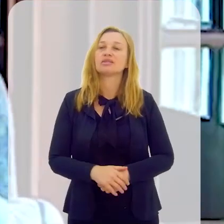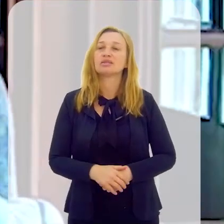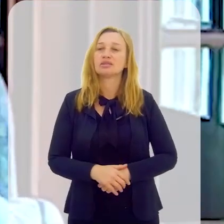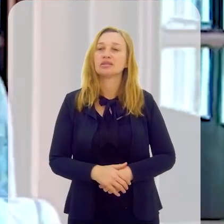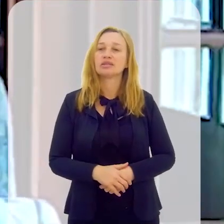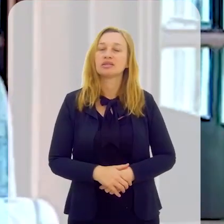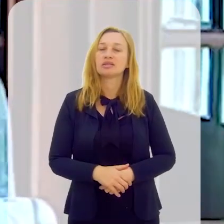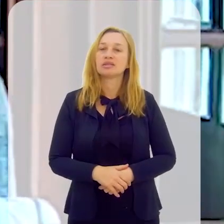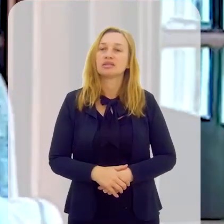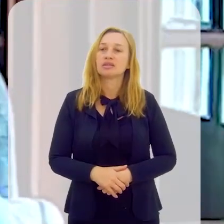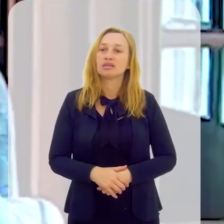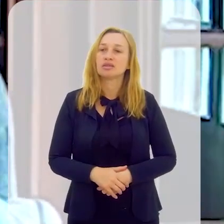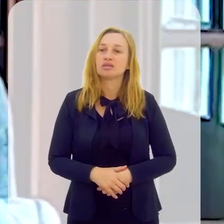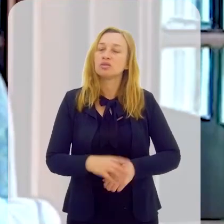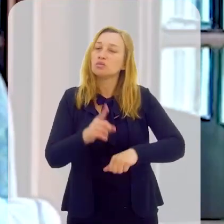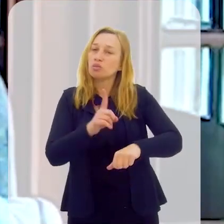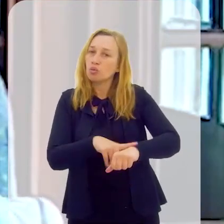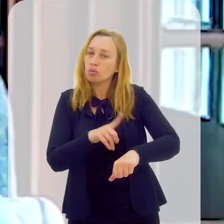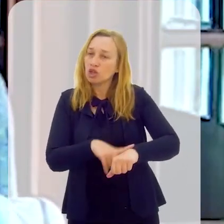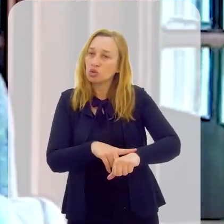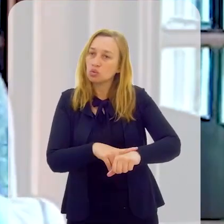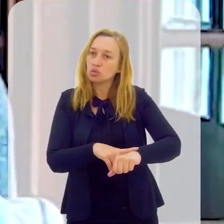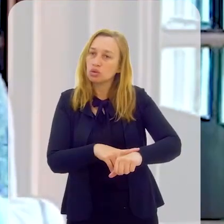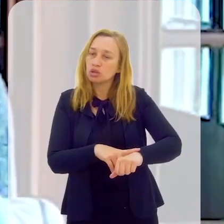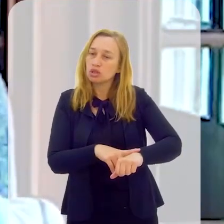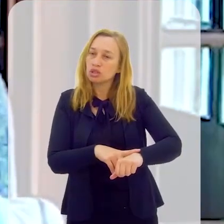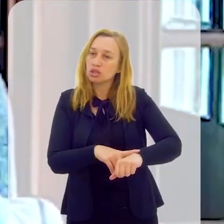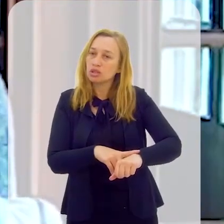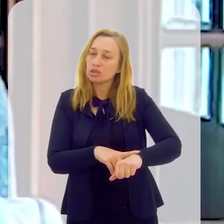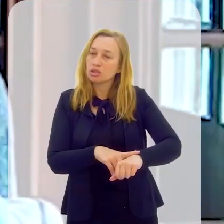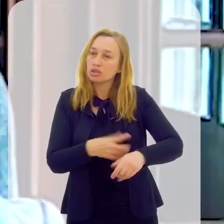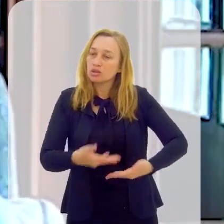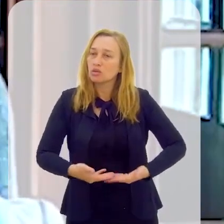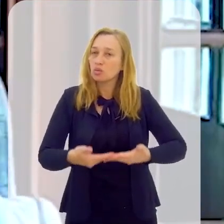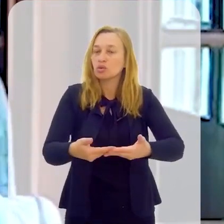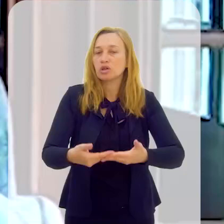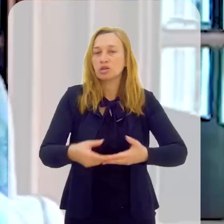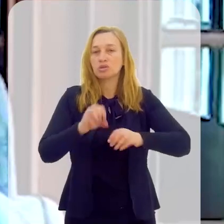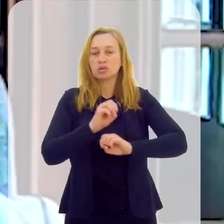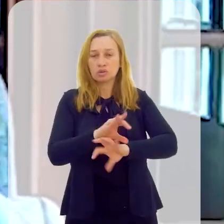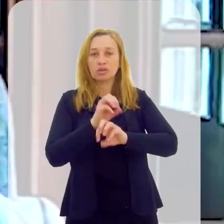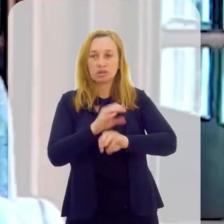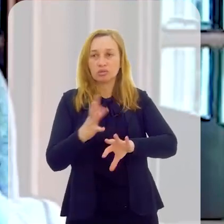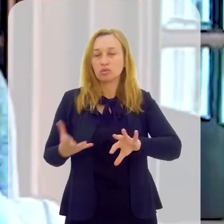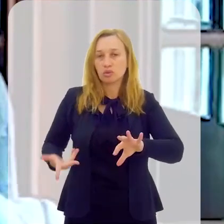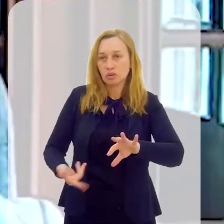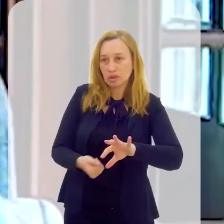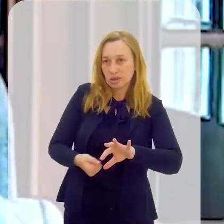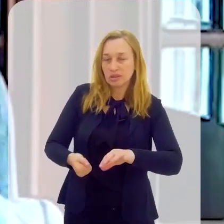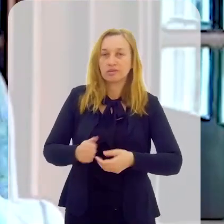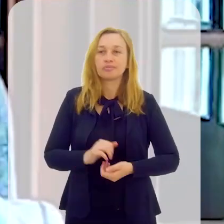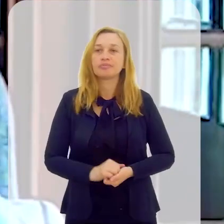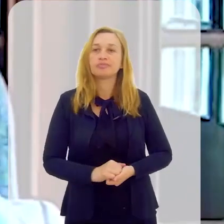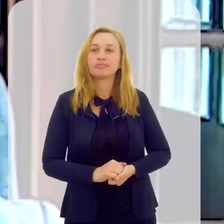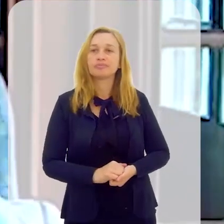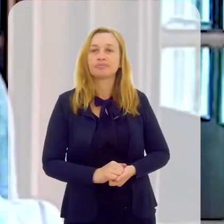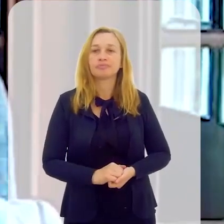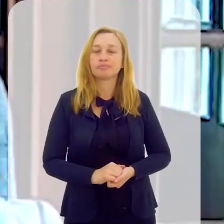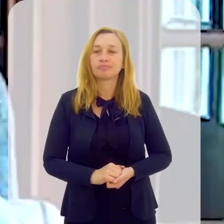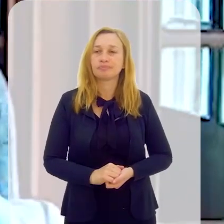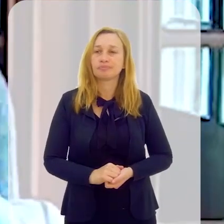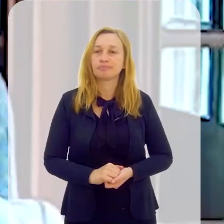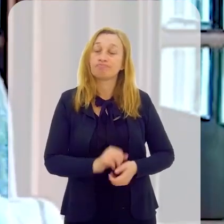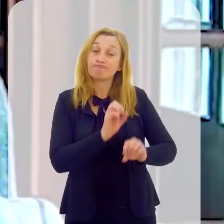gênese da nossa própria missão, né? Eu acho que, a partir do momento que a gente fornece uma educação de qualidade